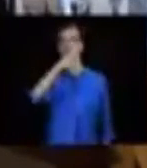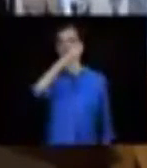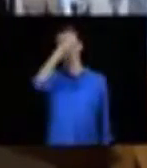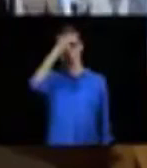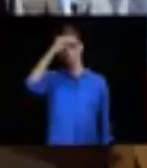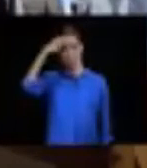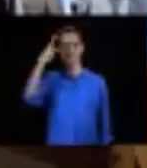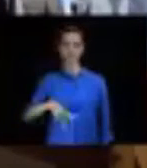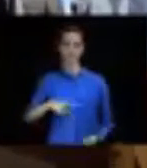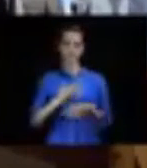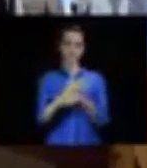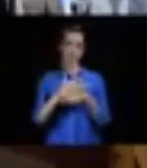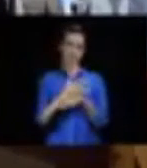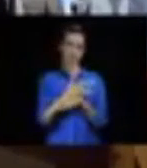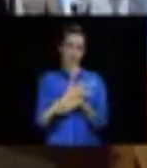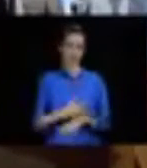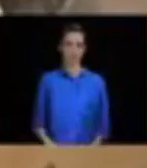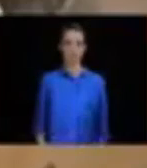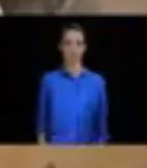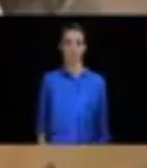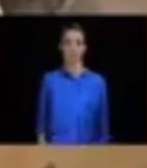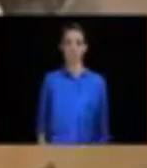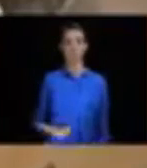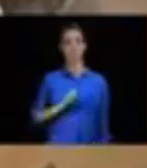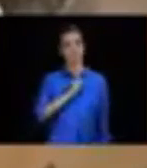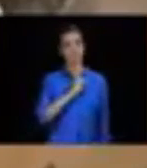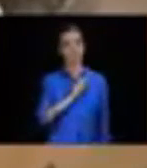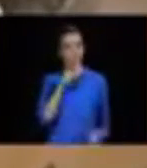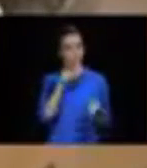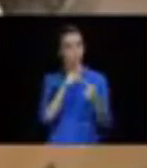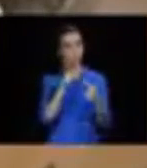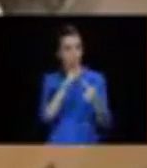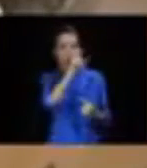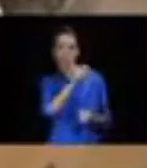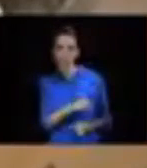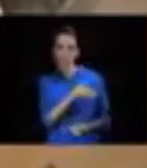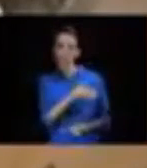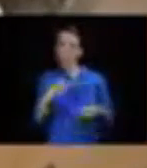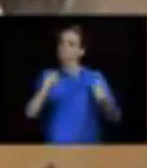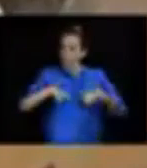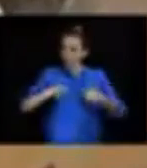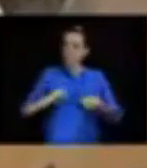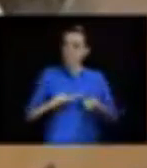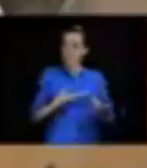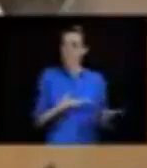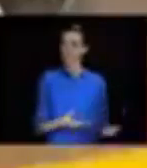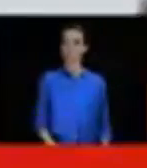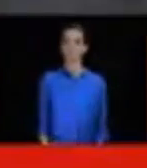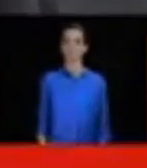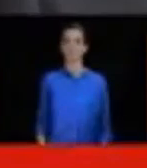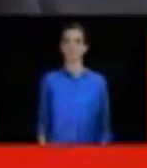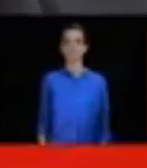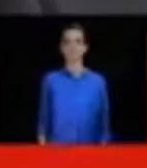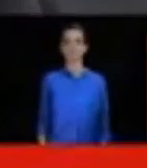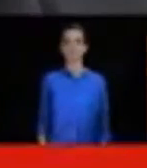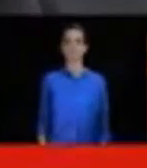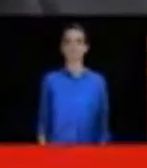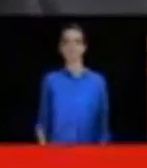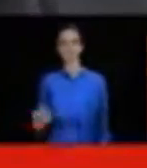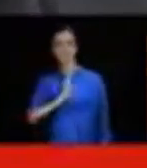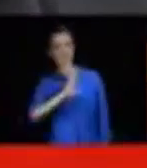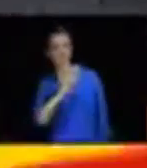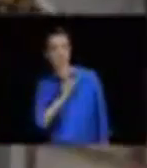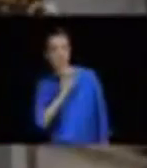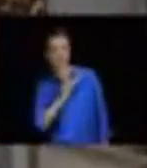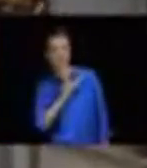o melhor prefeito que essa cidade já teve. São Gonçalo merece isso, com certeza. Merece. Alô,